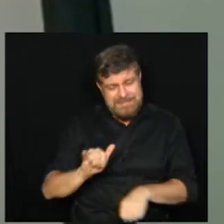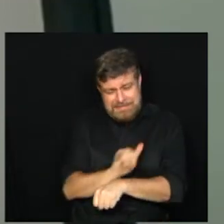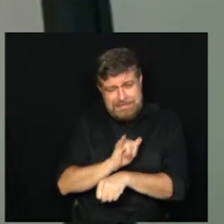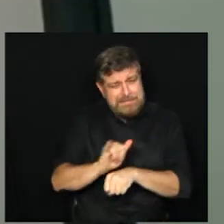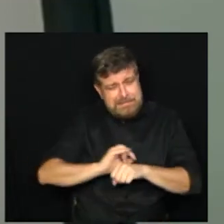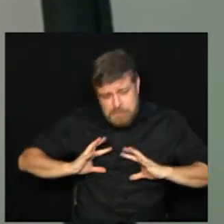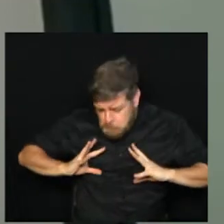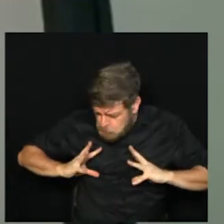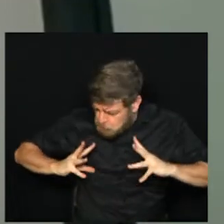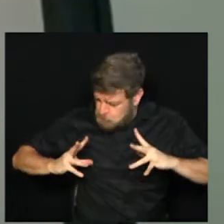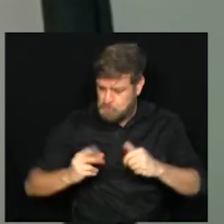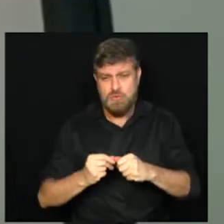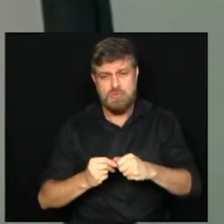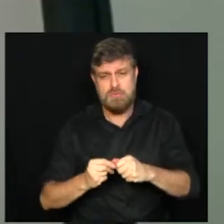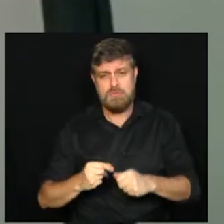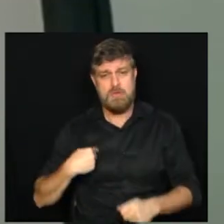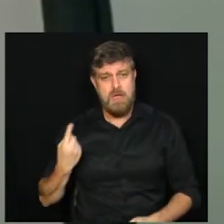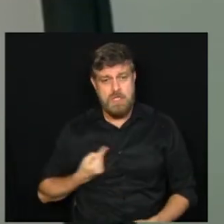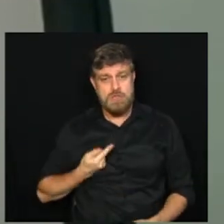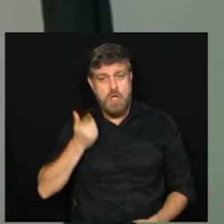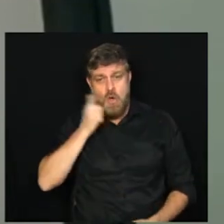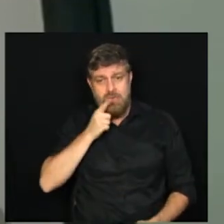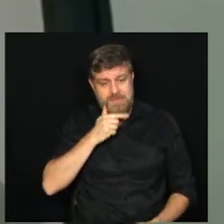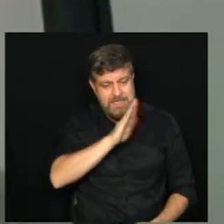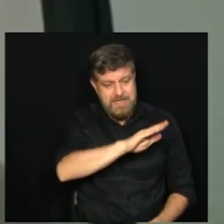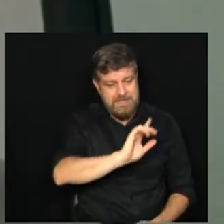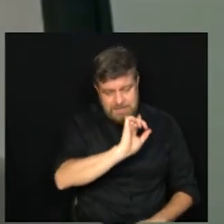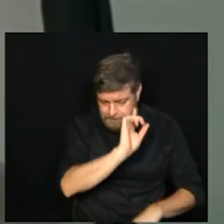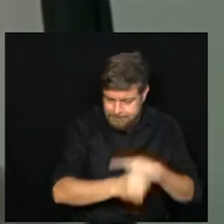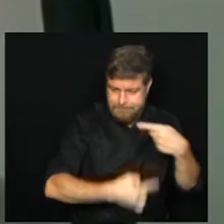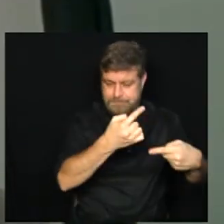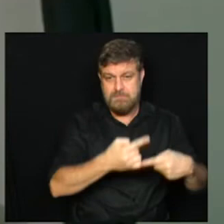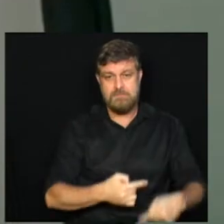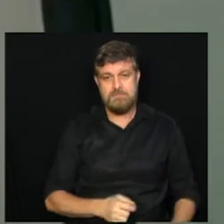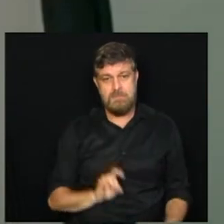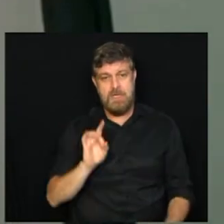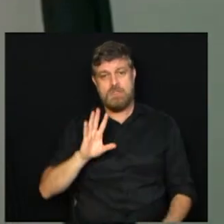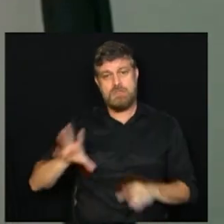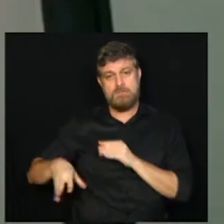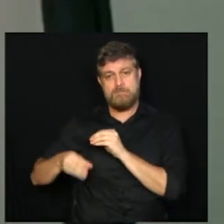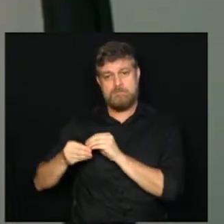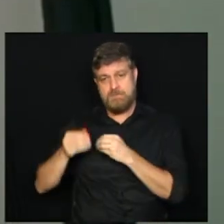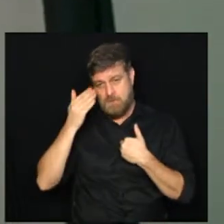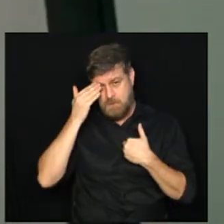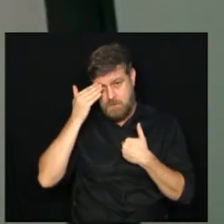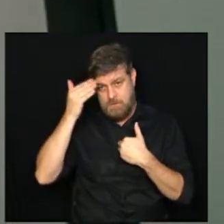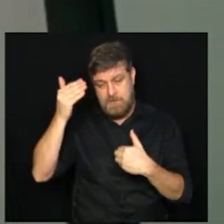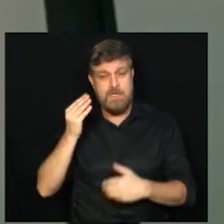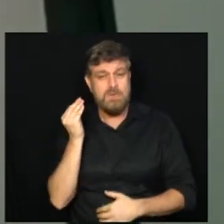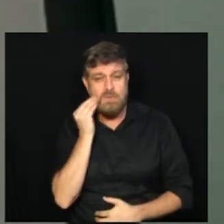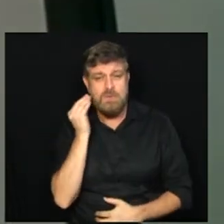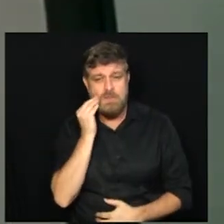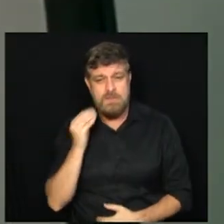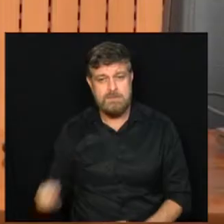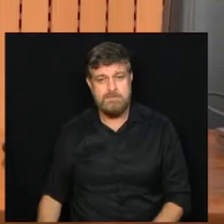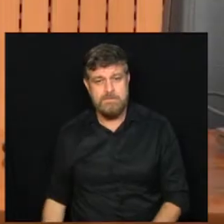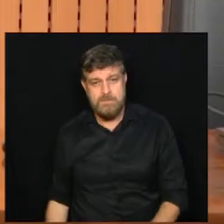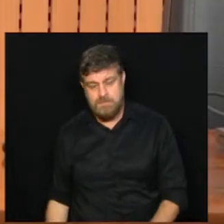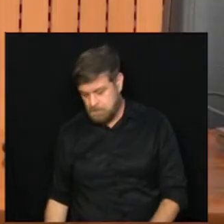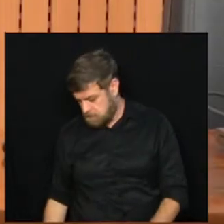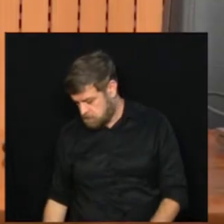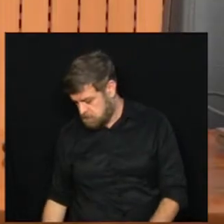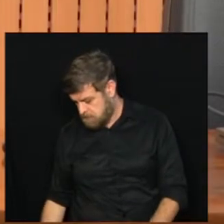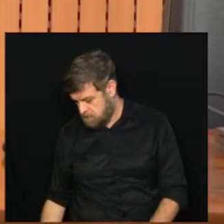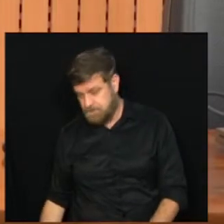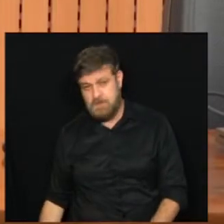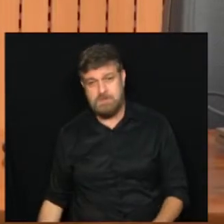for possível para que a gente possa transformar essa realidade. Era só essa a minha colocação. Obrigado, presidente, pela oportunidade.